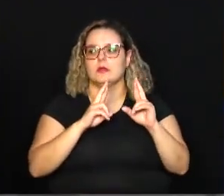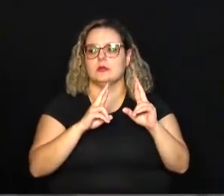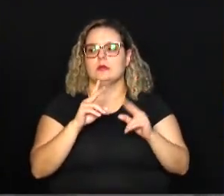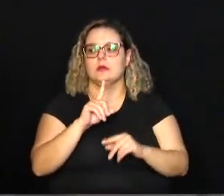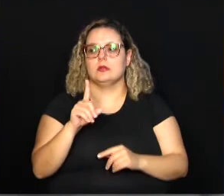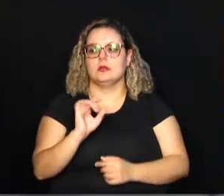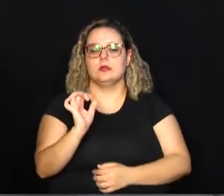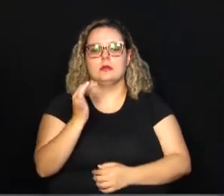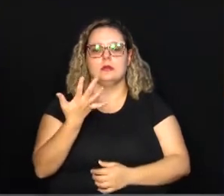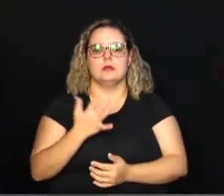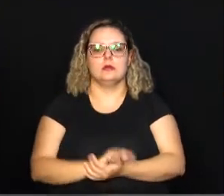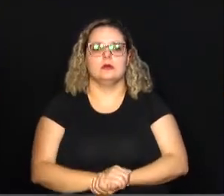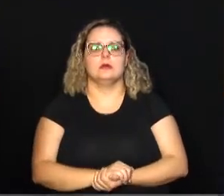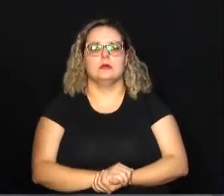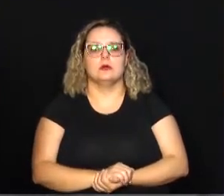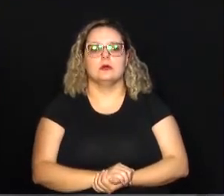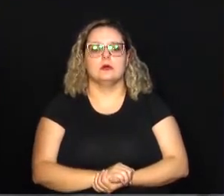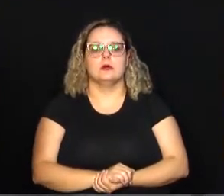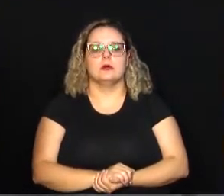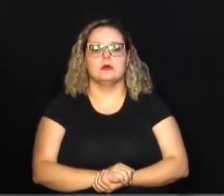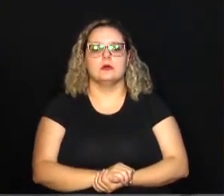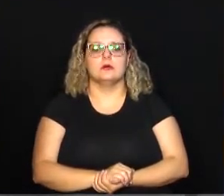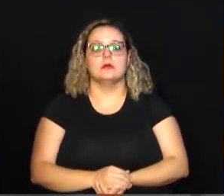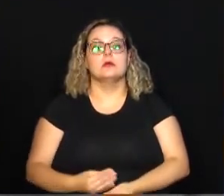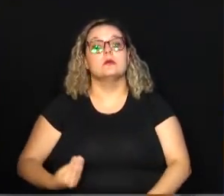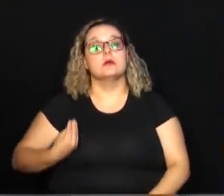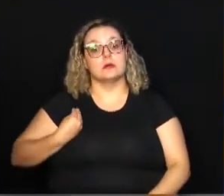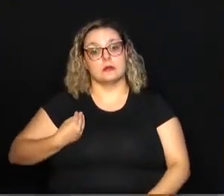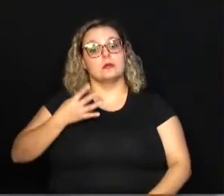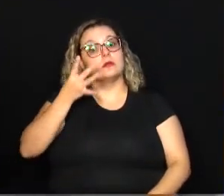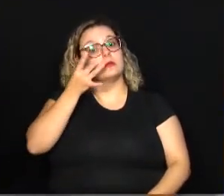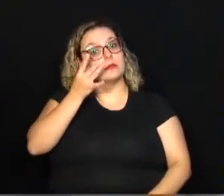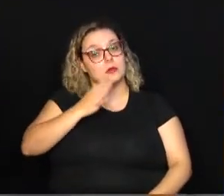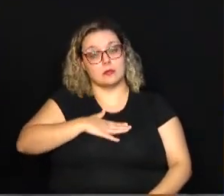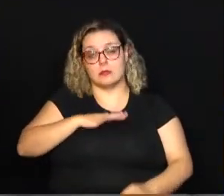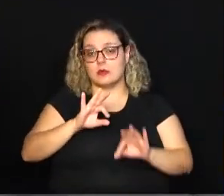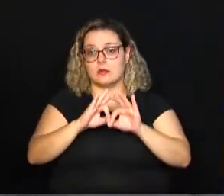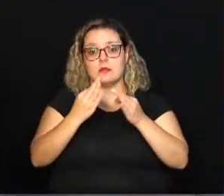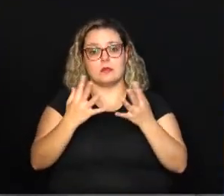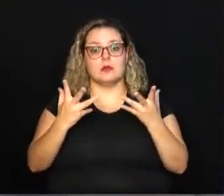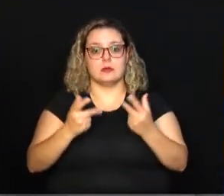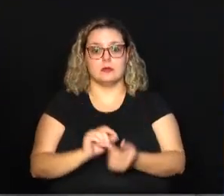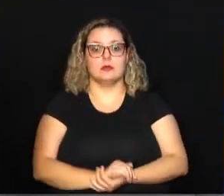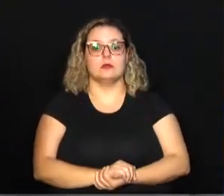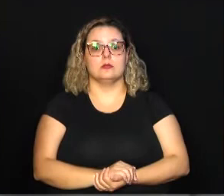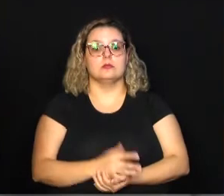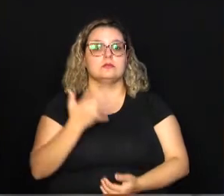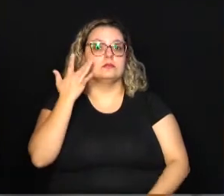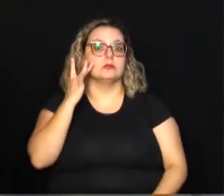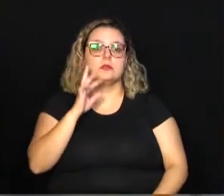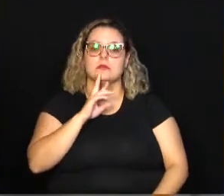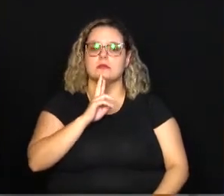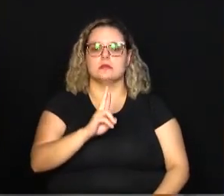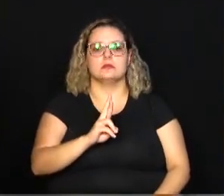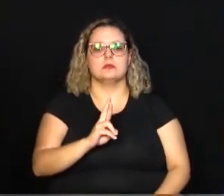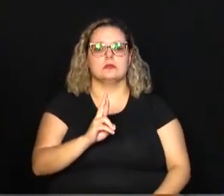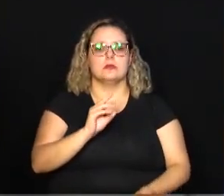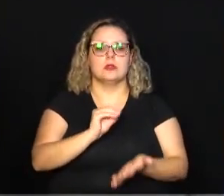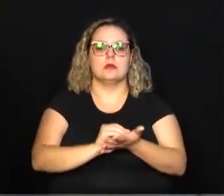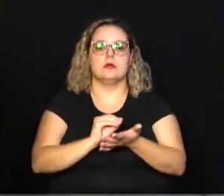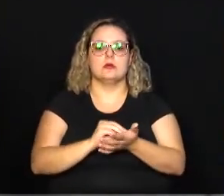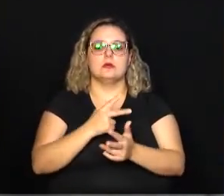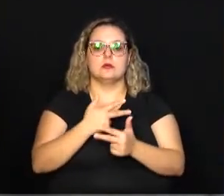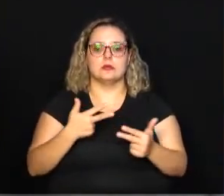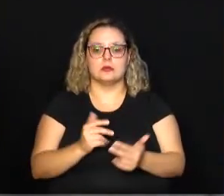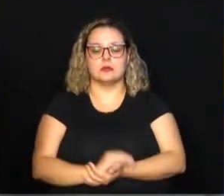sinceramente, pessoalmente, pela minha família e por todo mundo. Não sei se eu respondi ou ficou faltando alguma coisa.